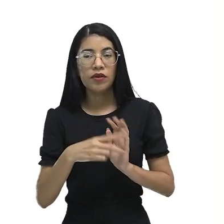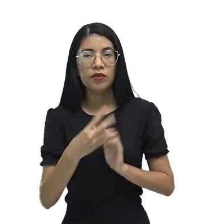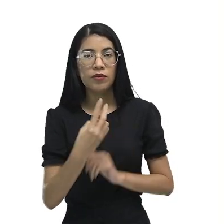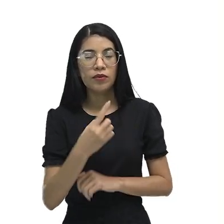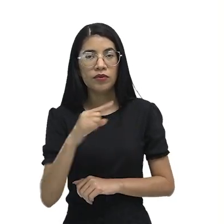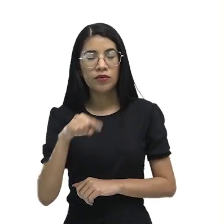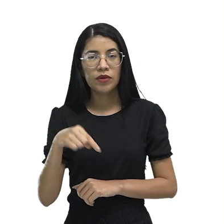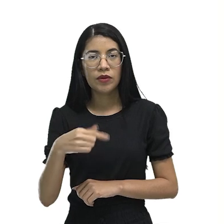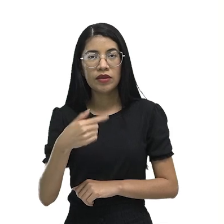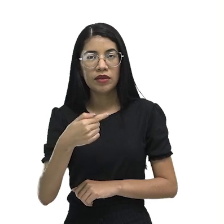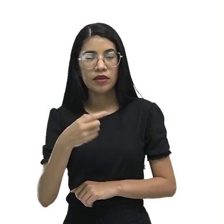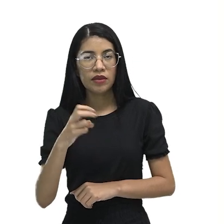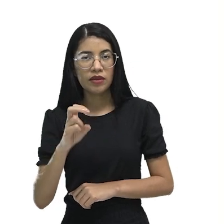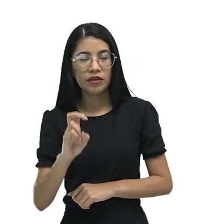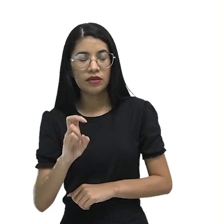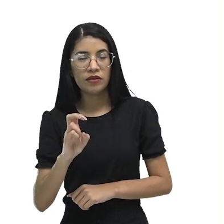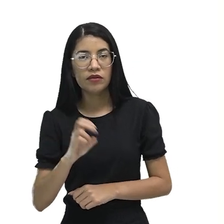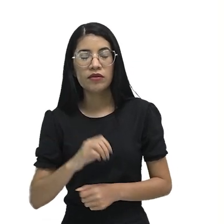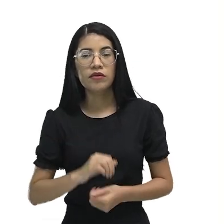2,75. Olha só.